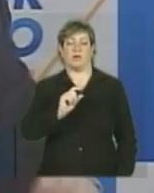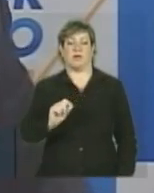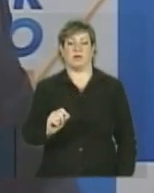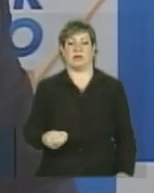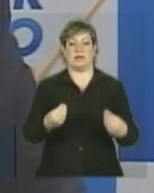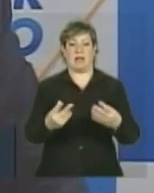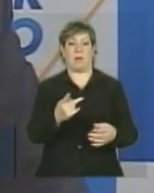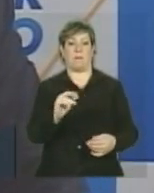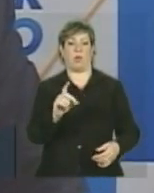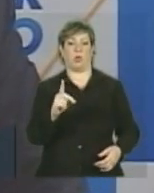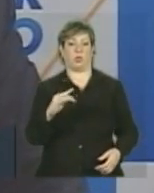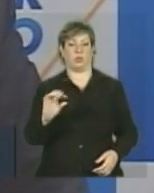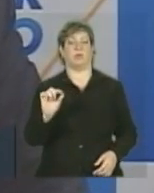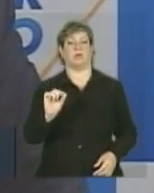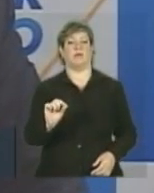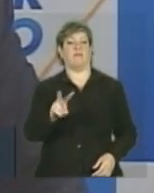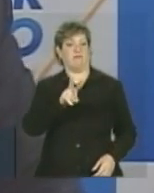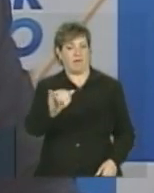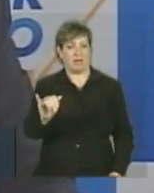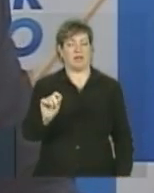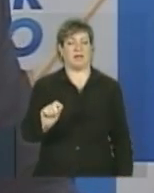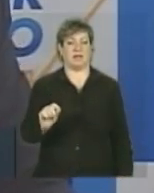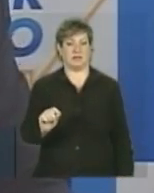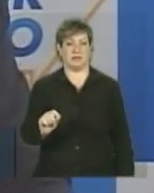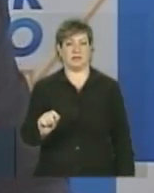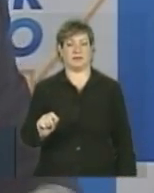um produto que vai